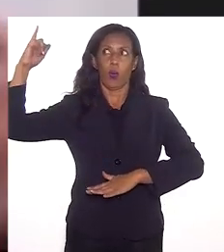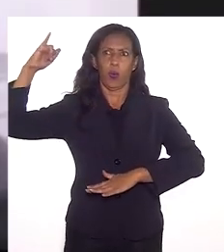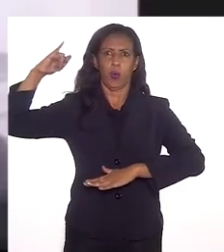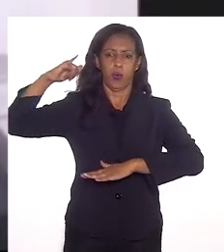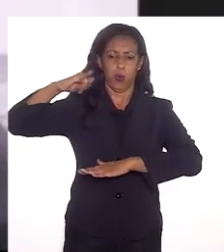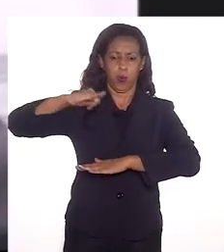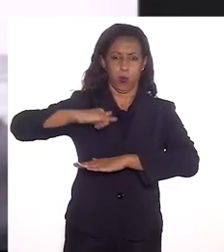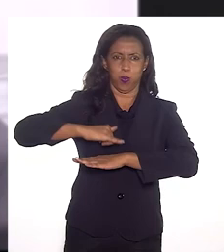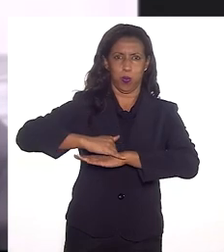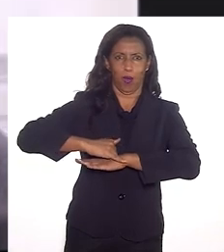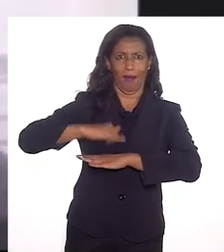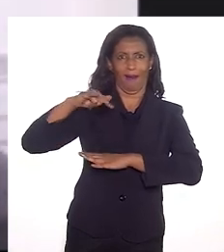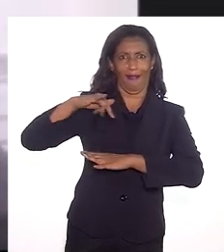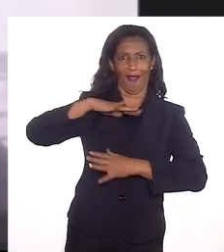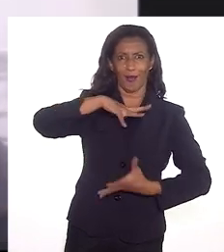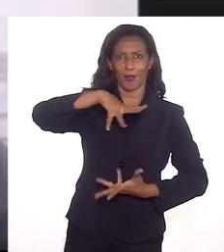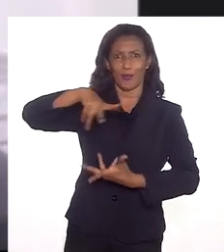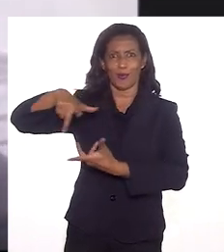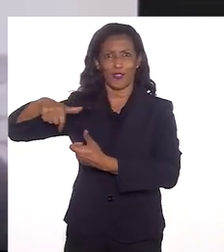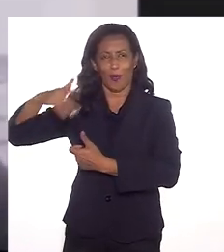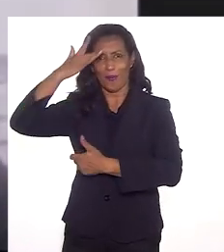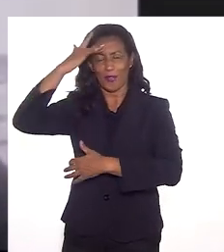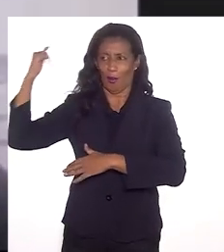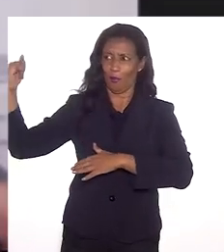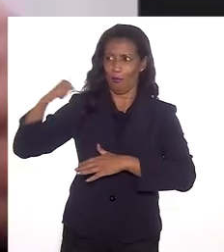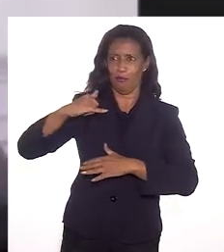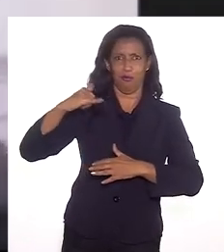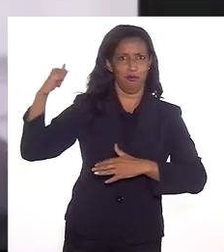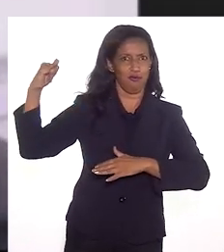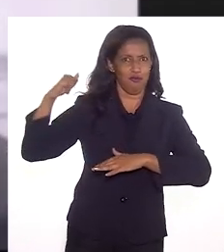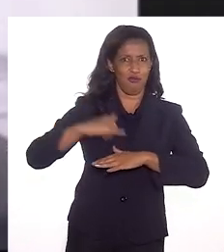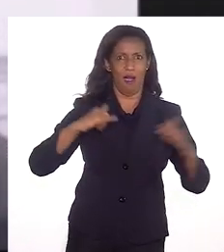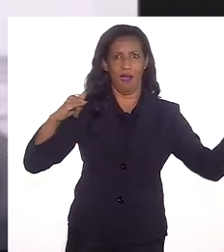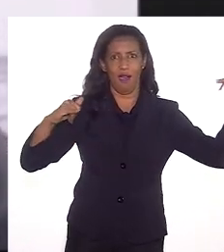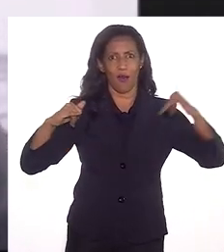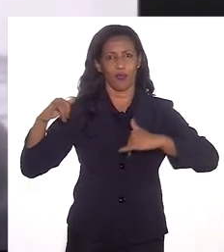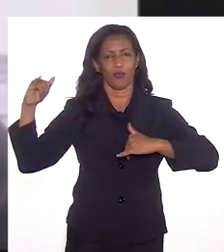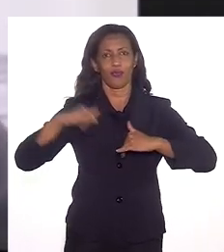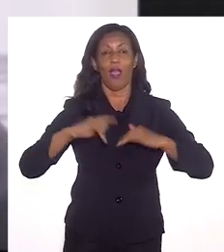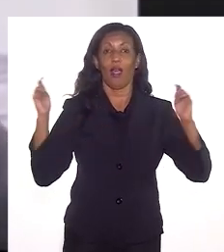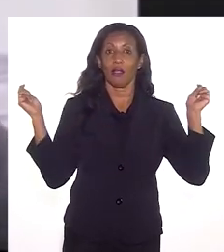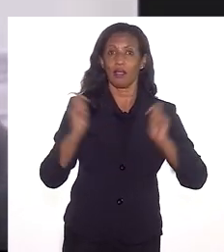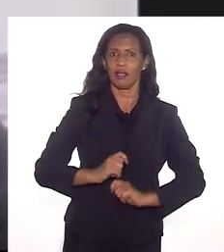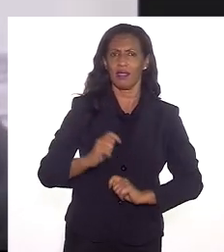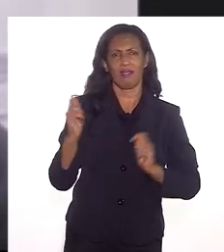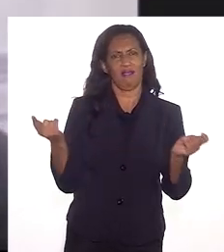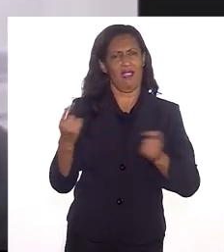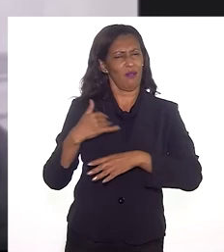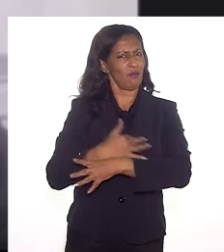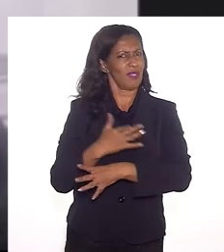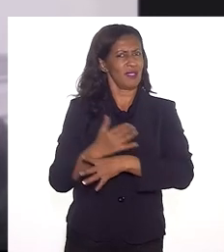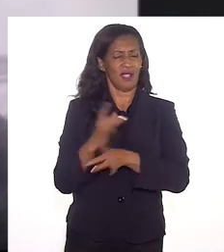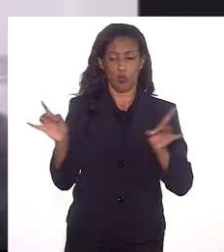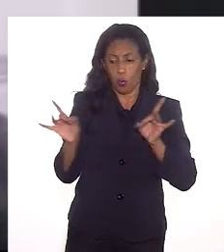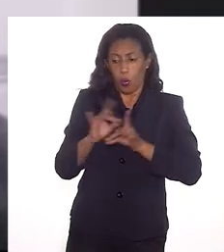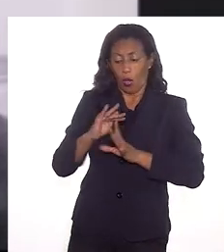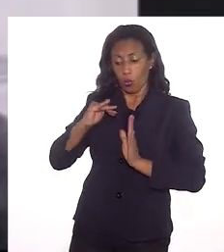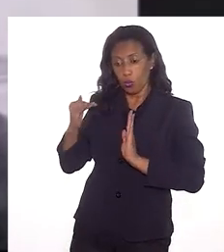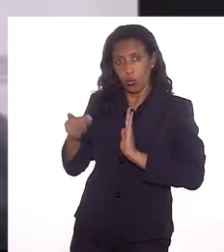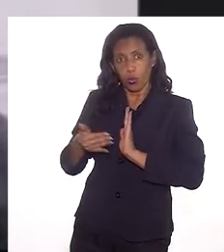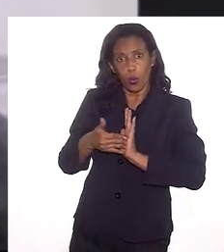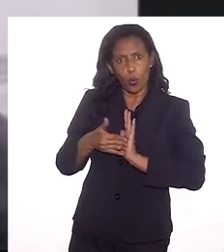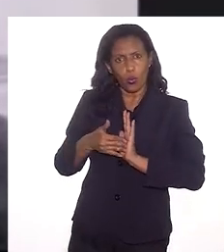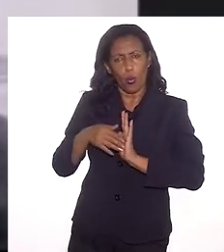Você tem o Galeão que é um aeroporto internacional também de recebe voos do mundo todo então assim ela é uma cidade